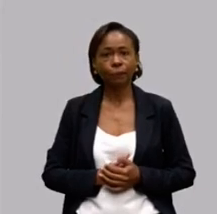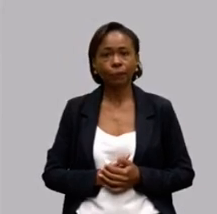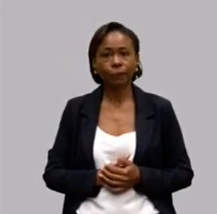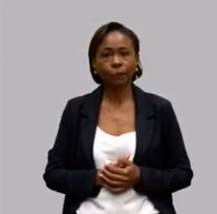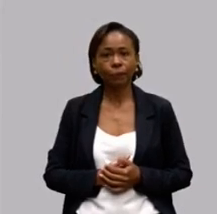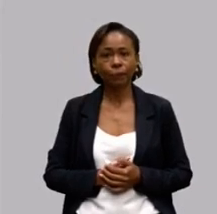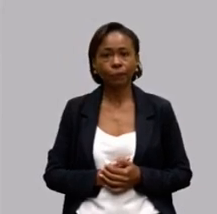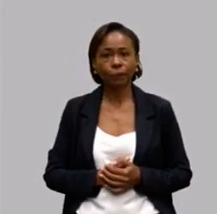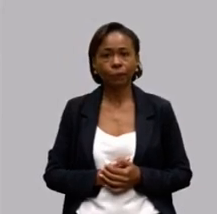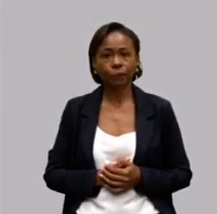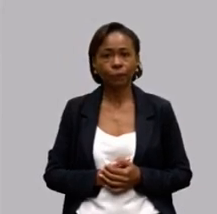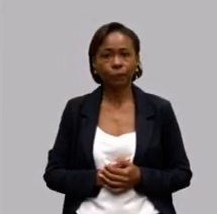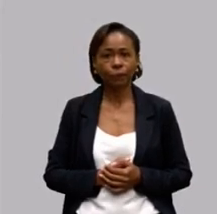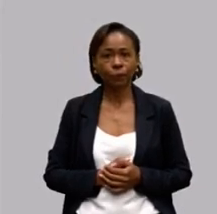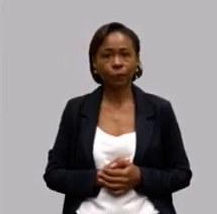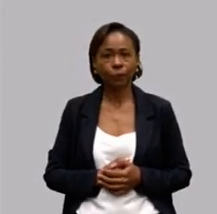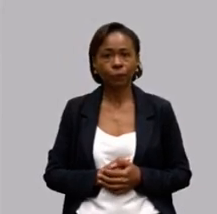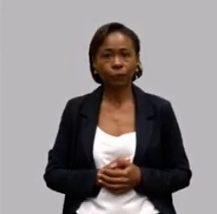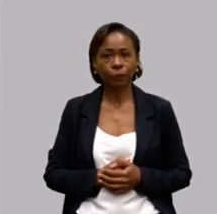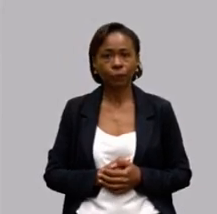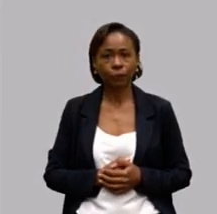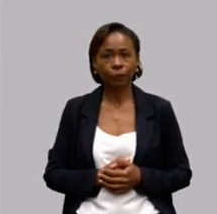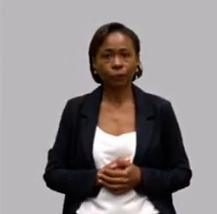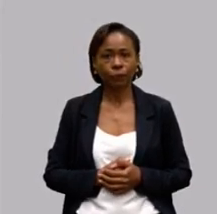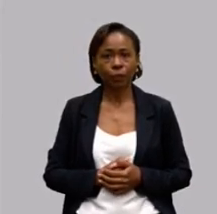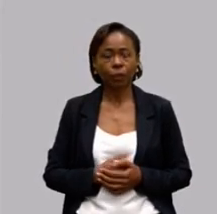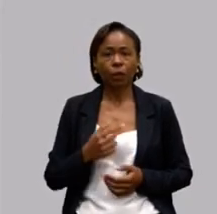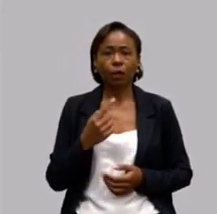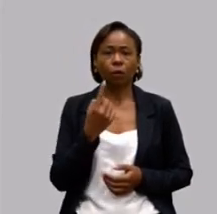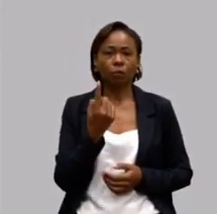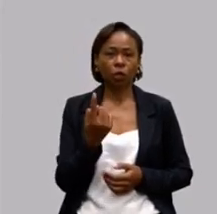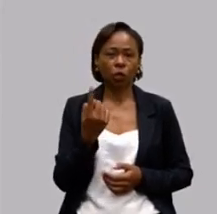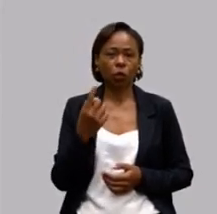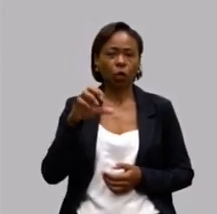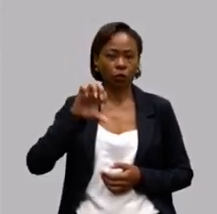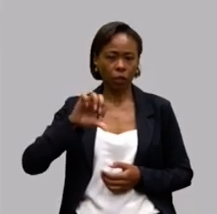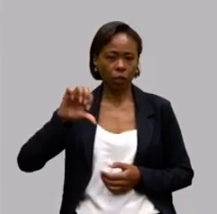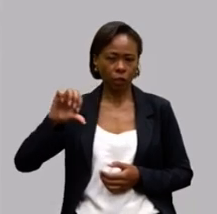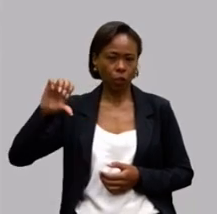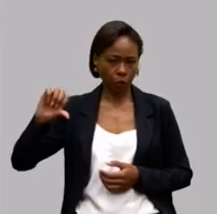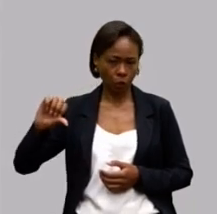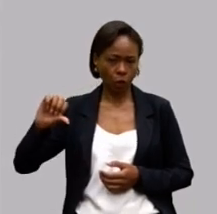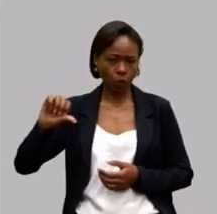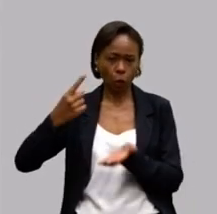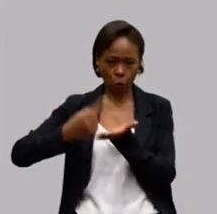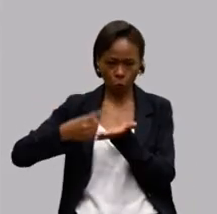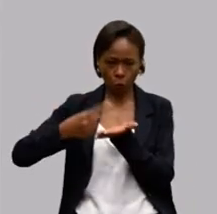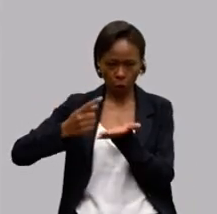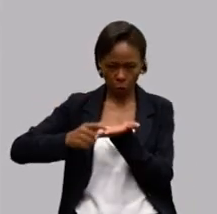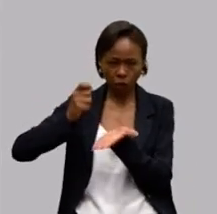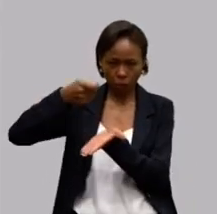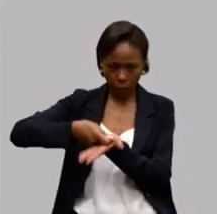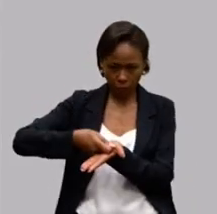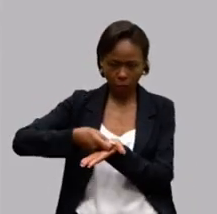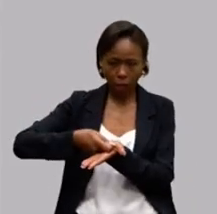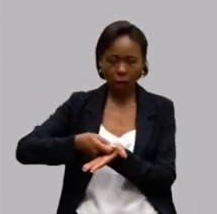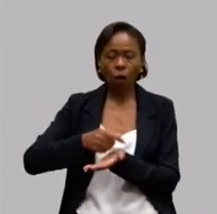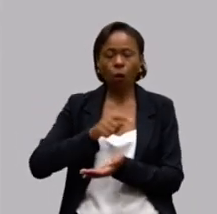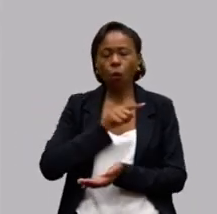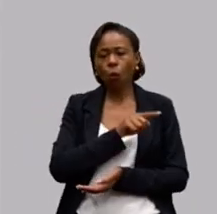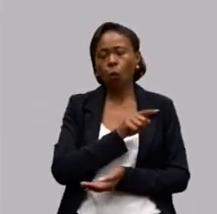Vejam, eu só relacionei aí que já em 1999, quando foi feito o acordo da dívida, os auditores do Tribunal